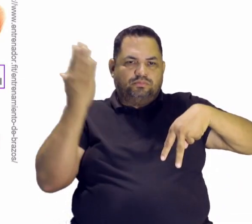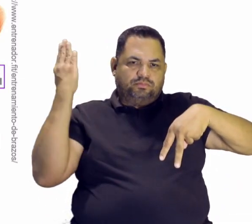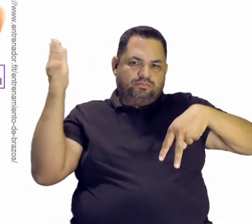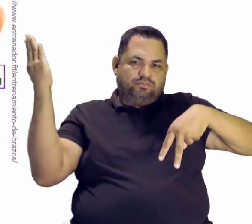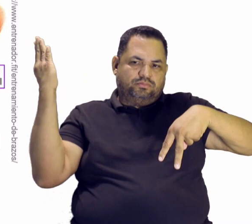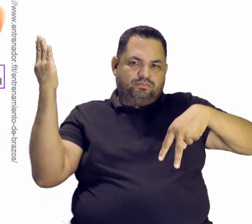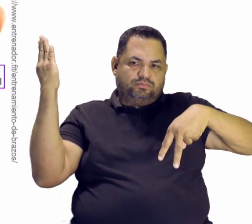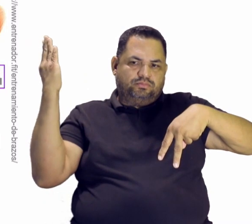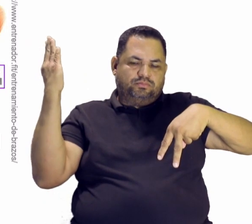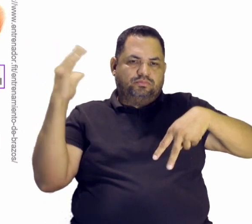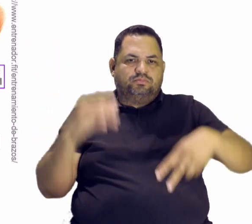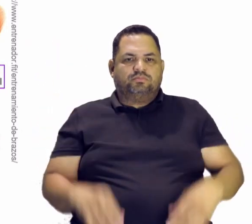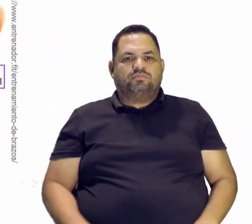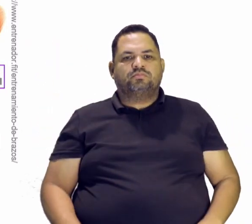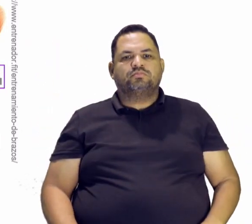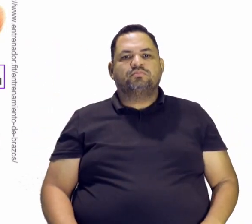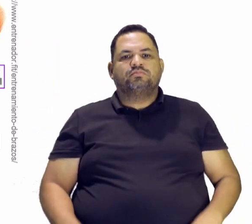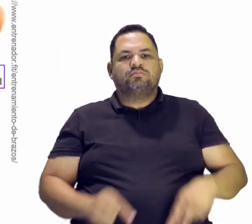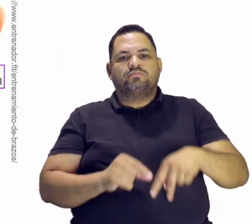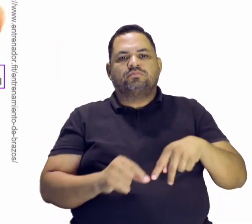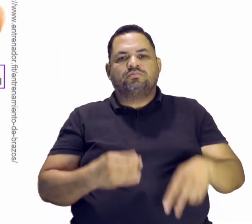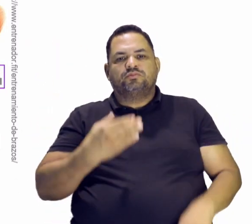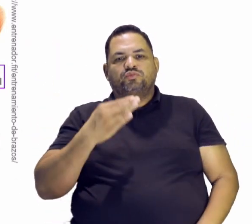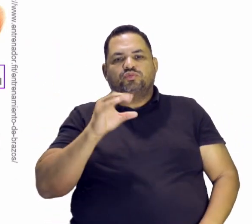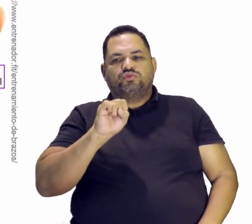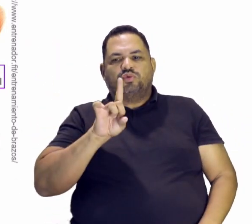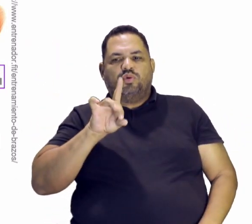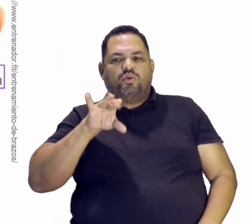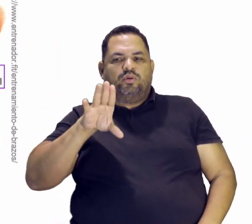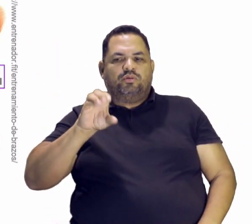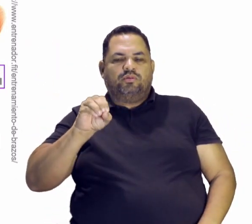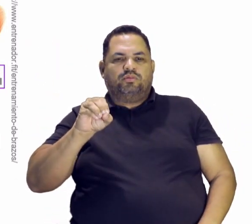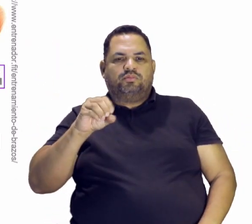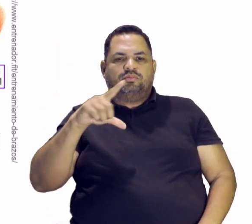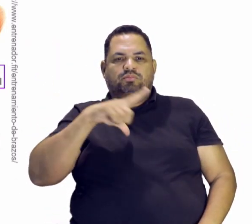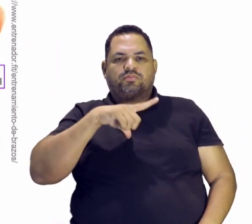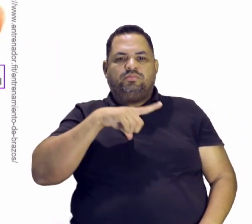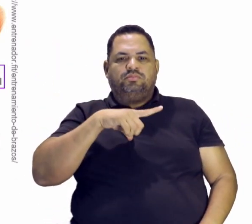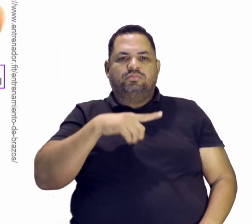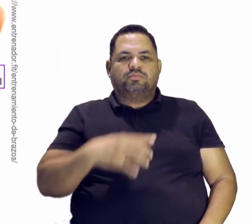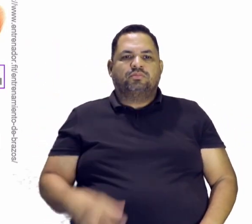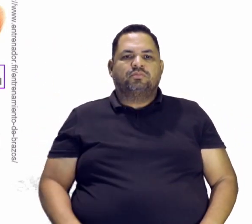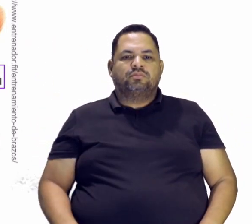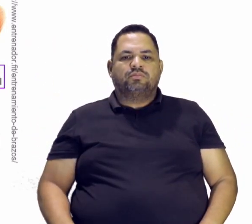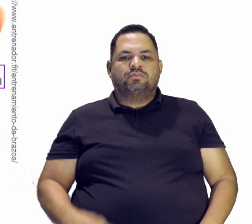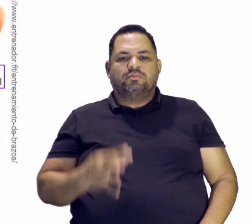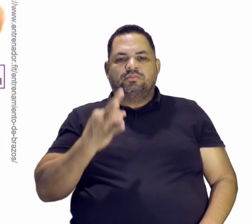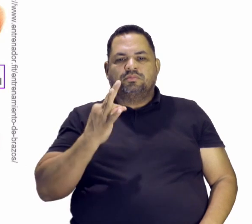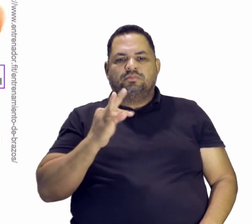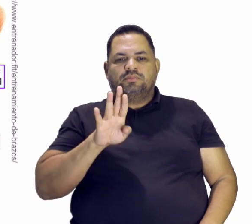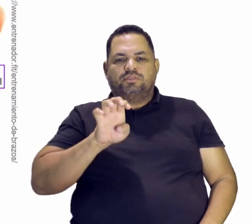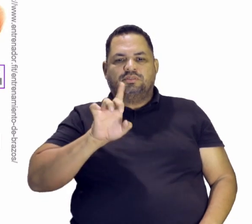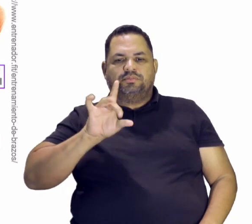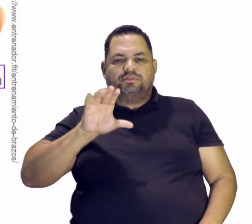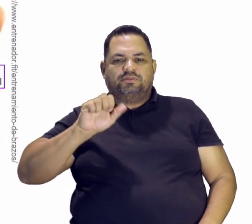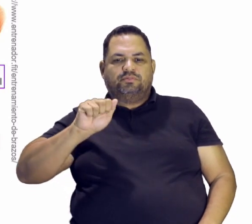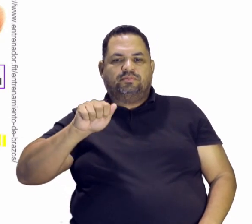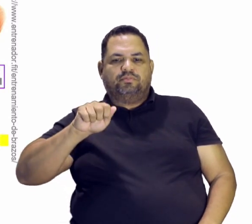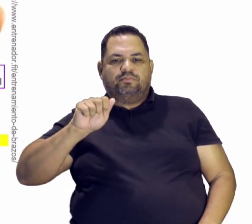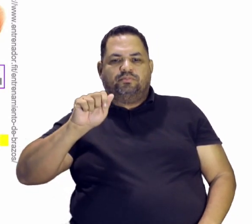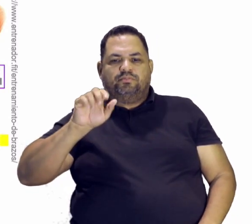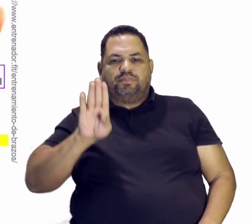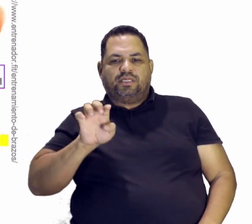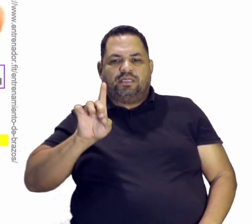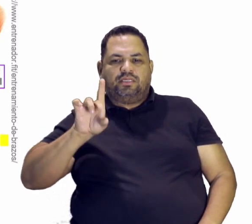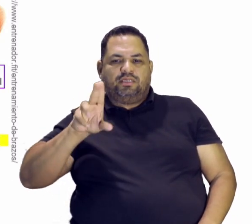nossa panturrilha, ok? Se eu for olhar, por exemplo, para o tríceps braquial, eu vou ter a utilização de fibras